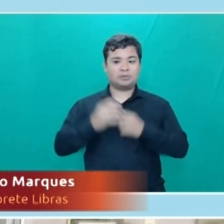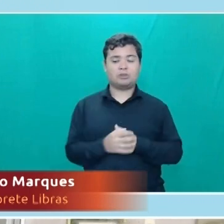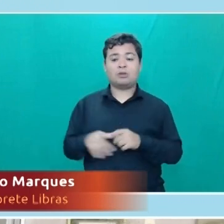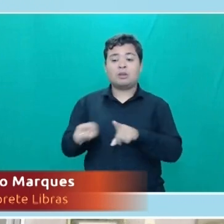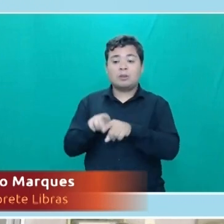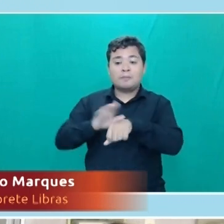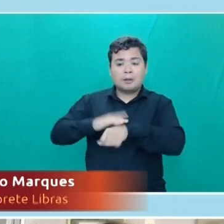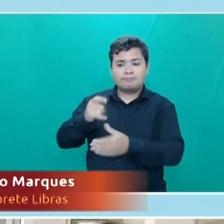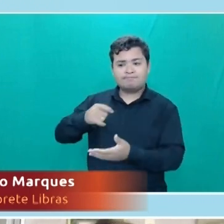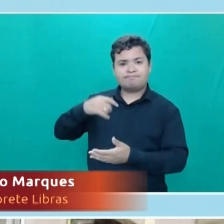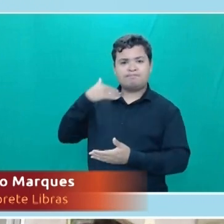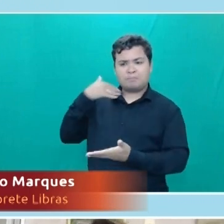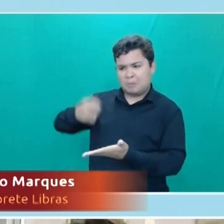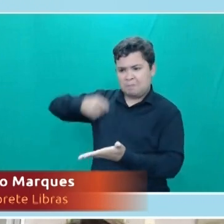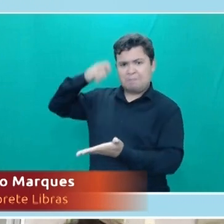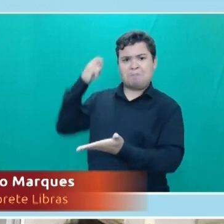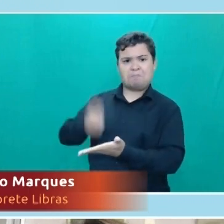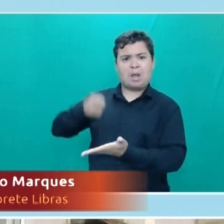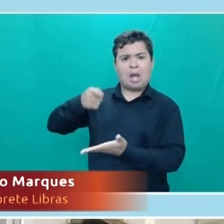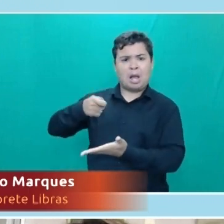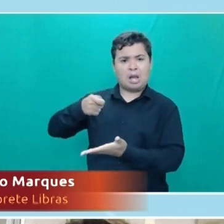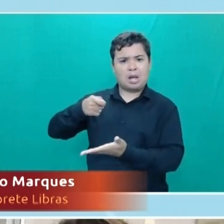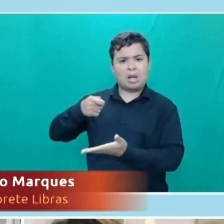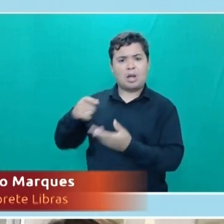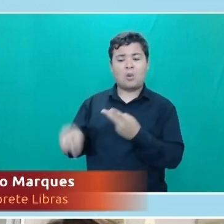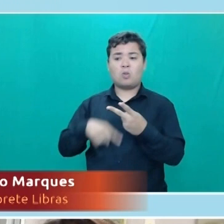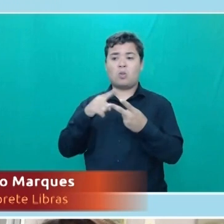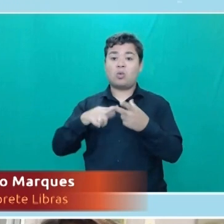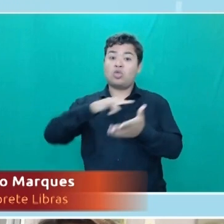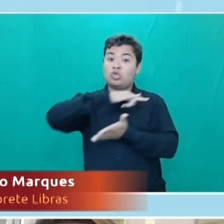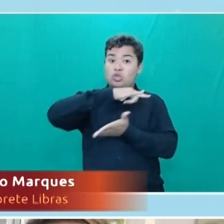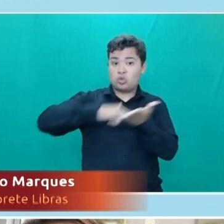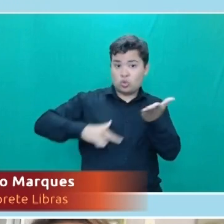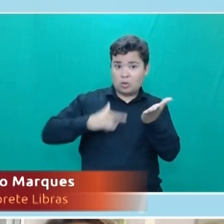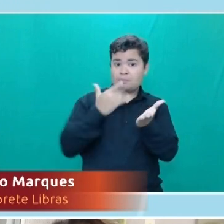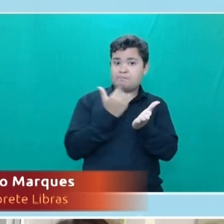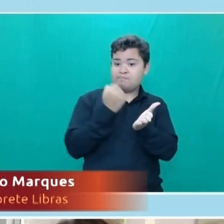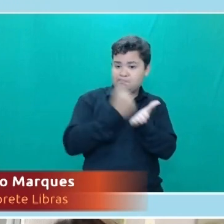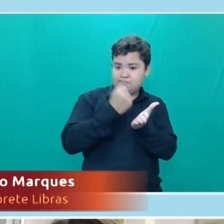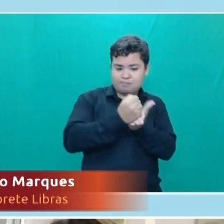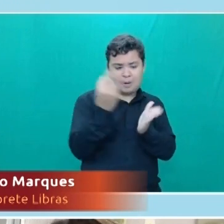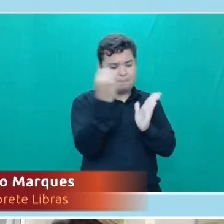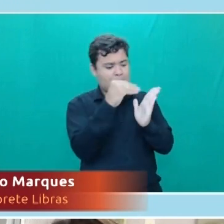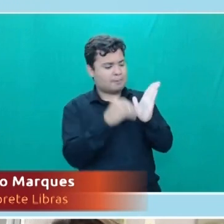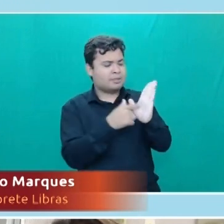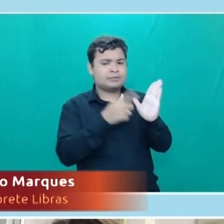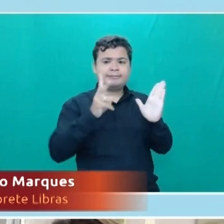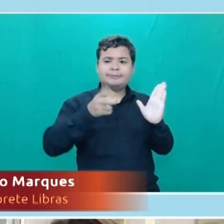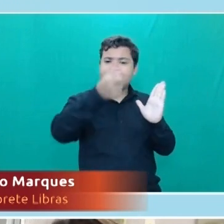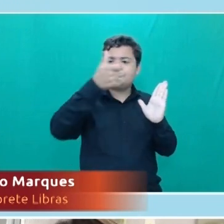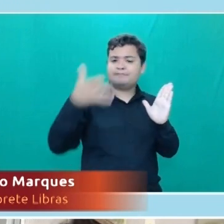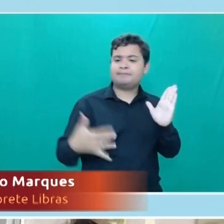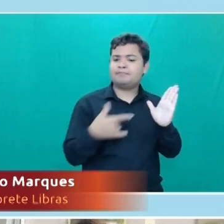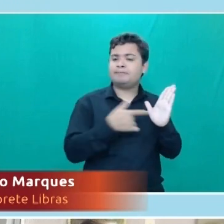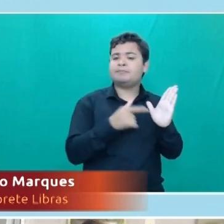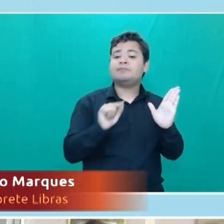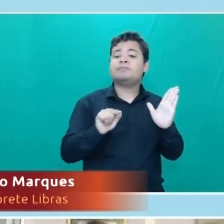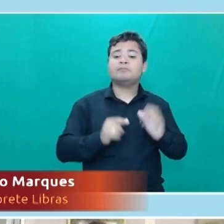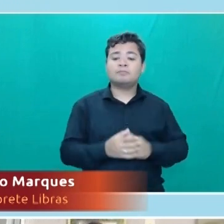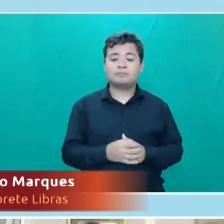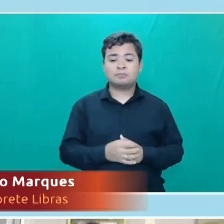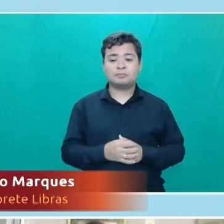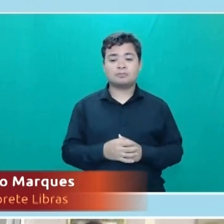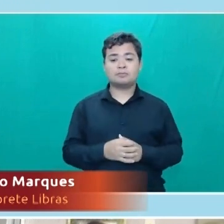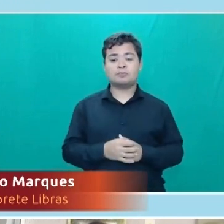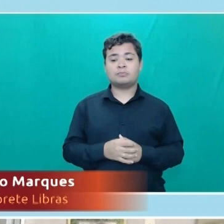ou nos documentos dos processos judiciais, é comum você ver expressões do tipo assim,